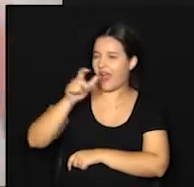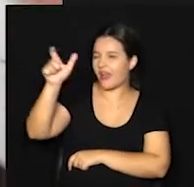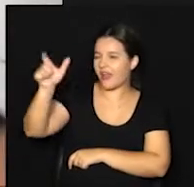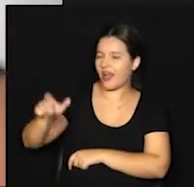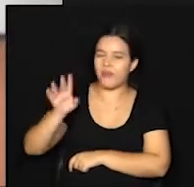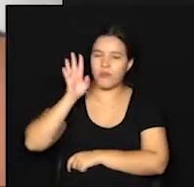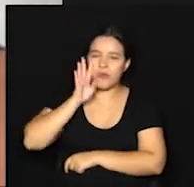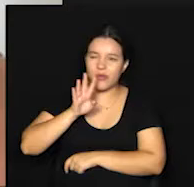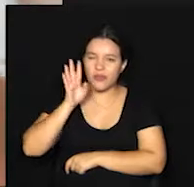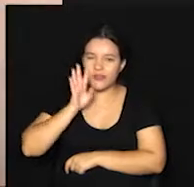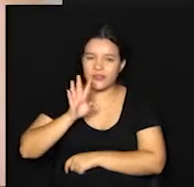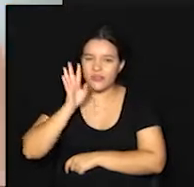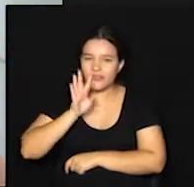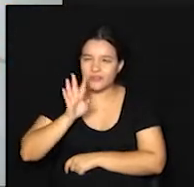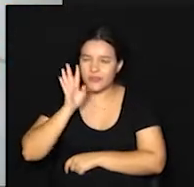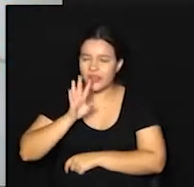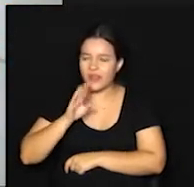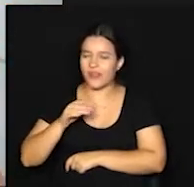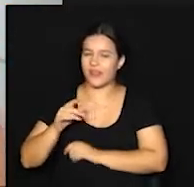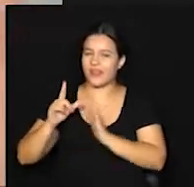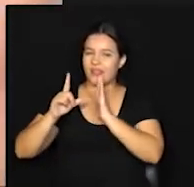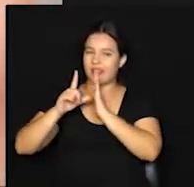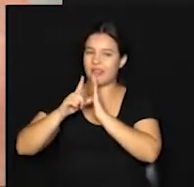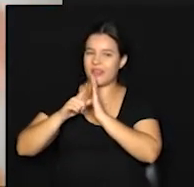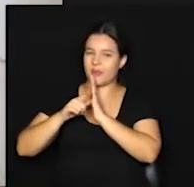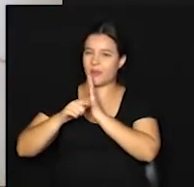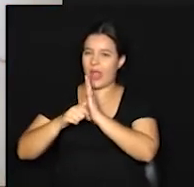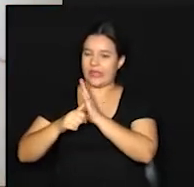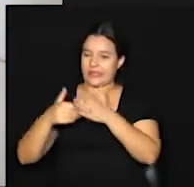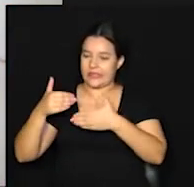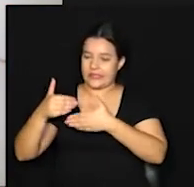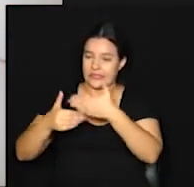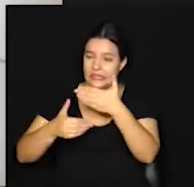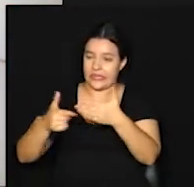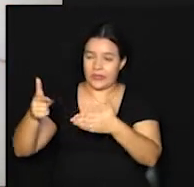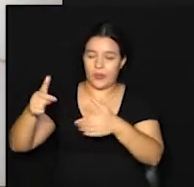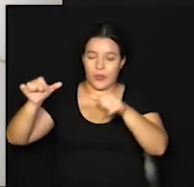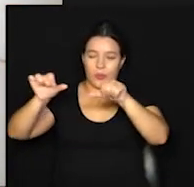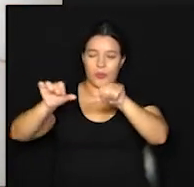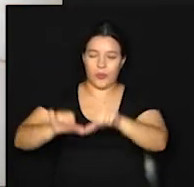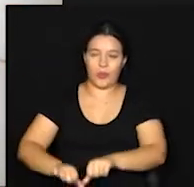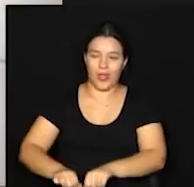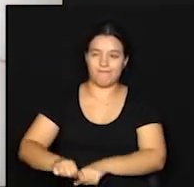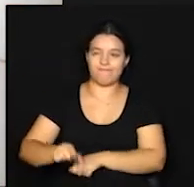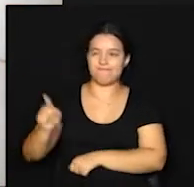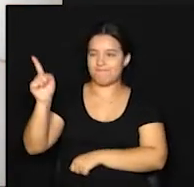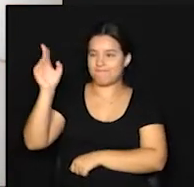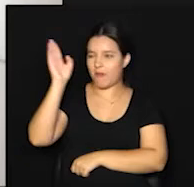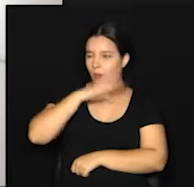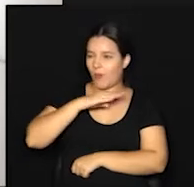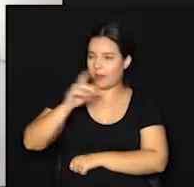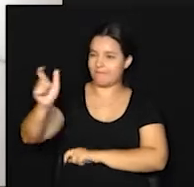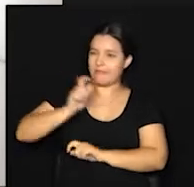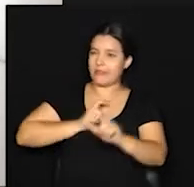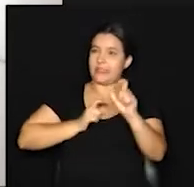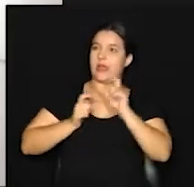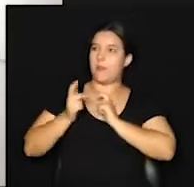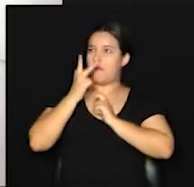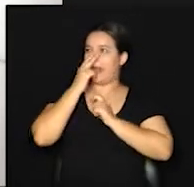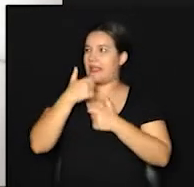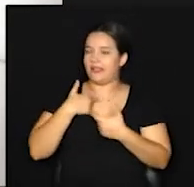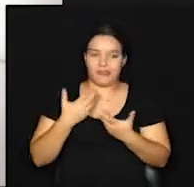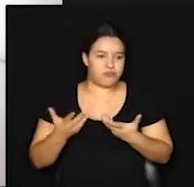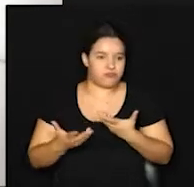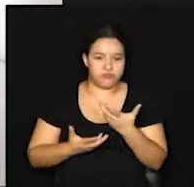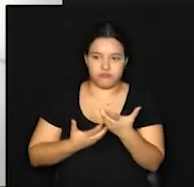Eu sempre falo que é um funil, sabe? As pessoas vêm com funil. Ele vem com funil e aquele funil ele vai fechando até que você fica presa. E você fica